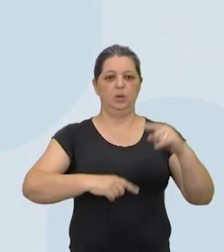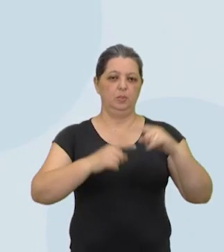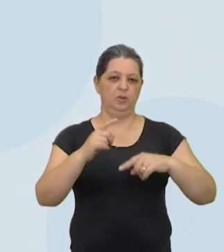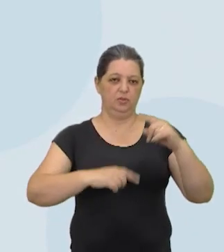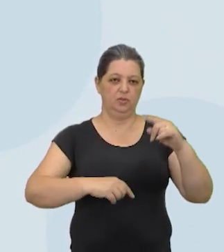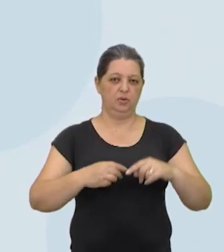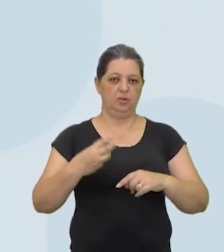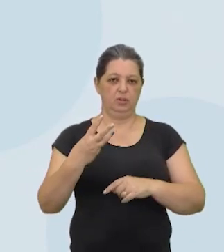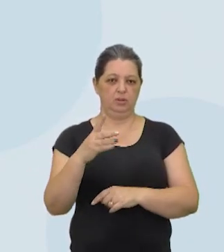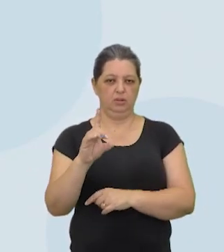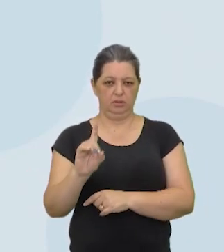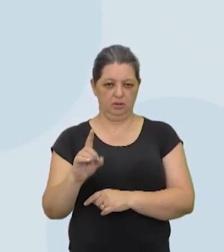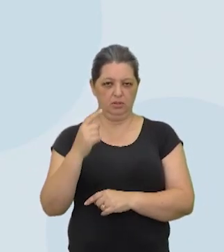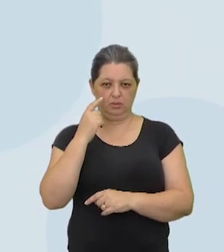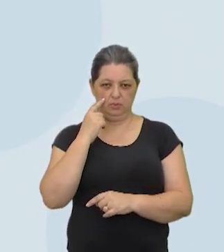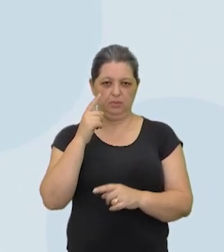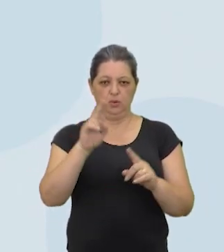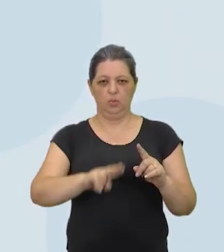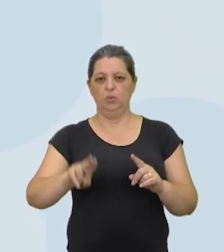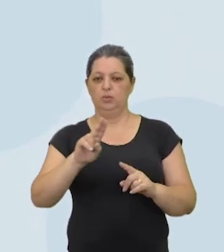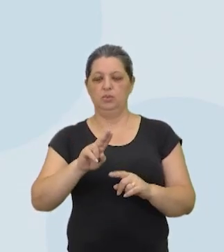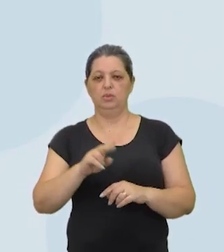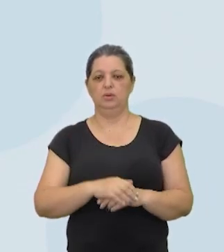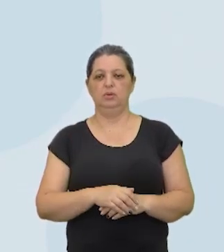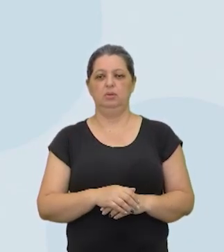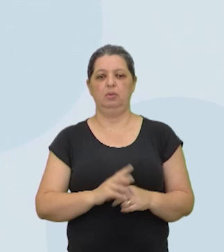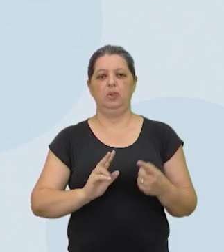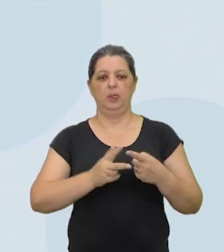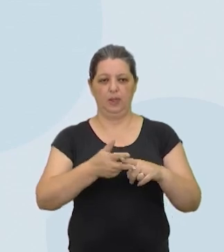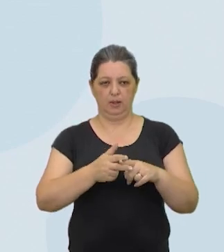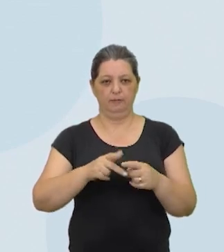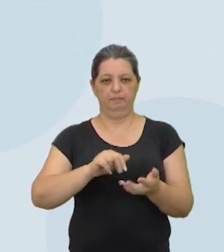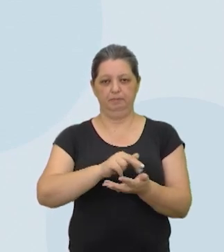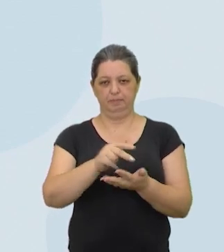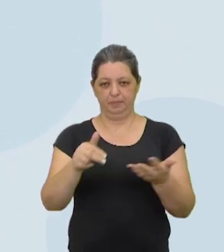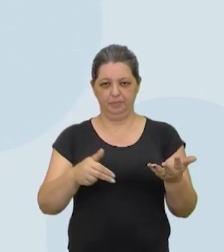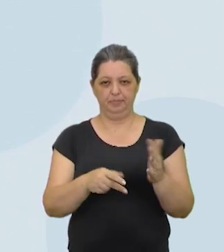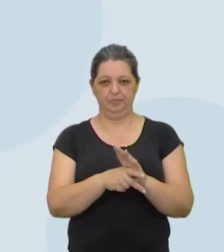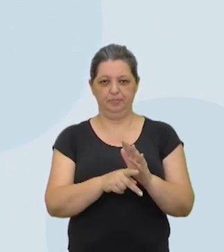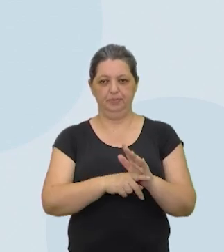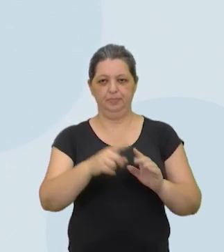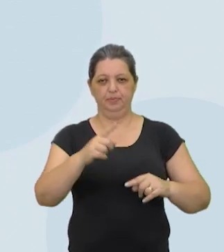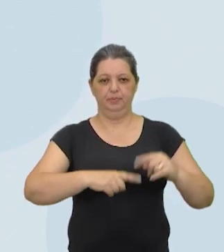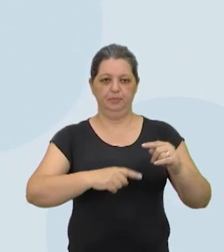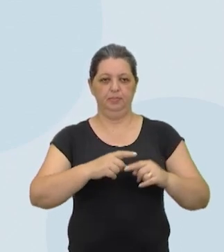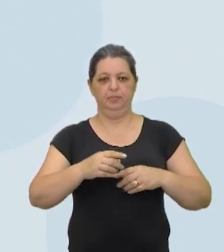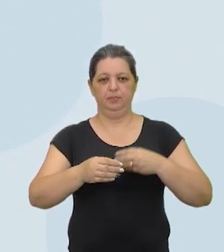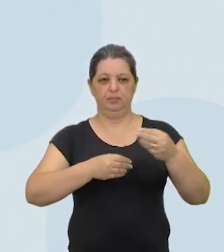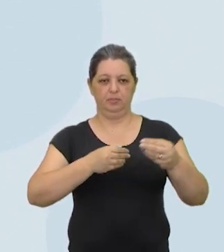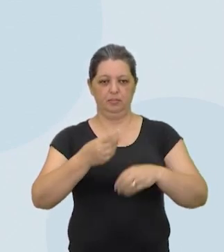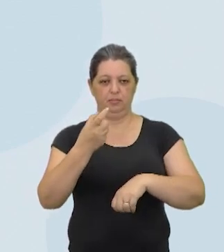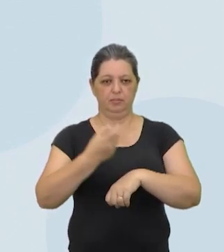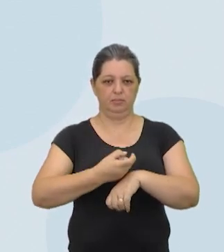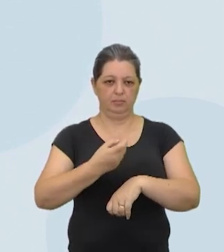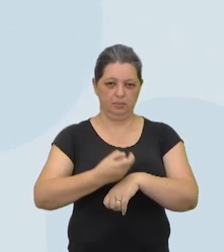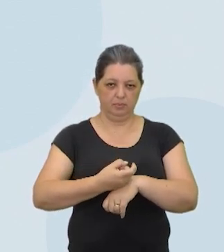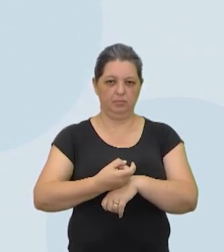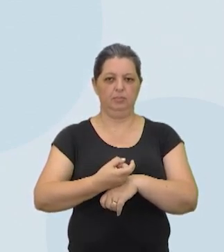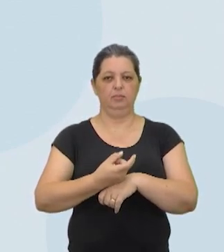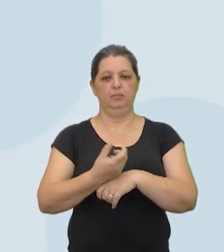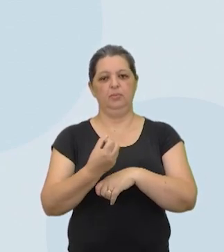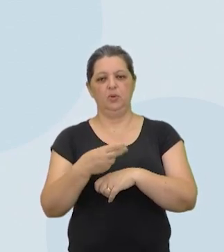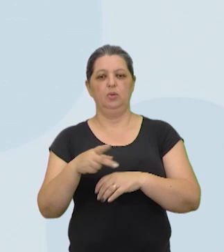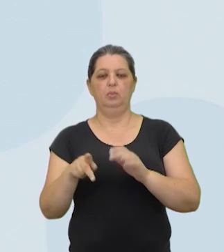por meio da manipulação e da utilização de ferramentas e da manipulação de materiais sólidos, rígidos, maleáveis